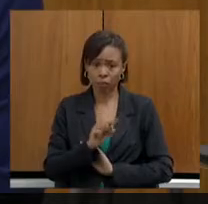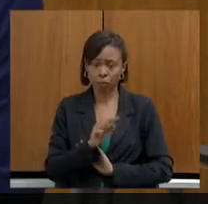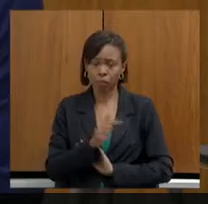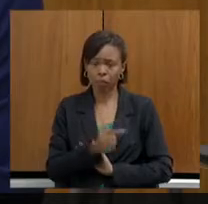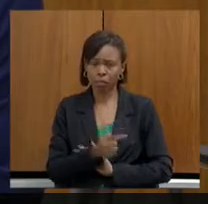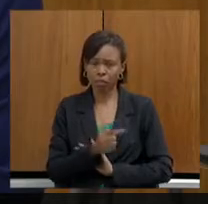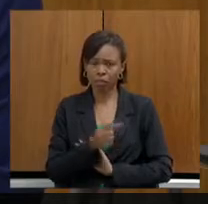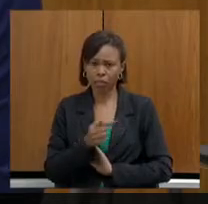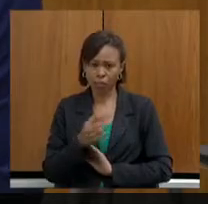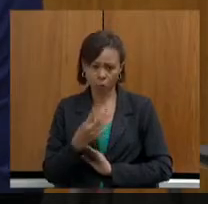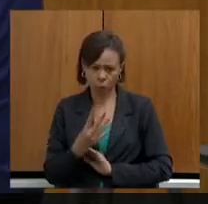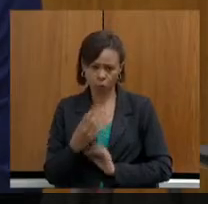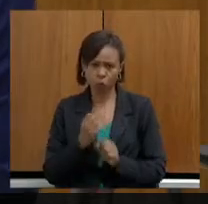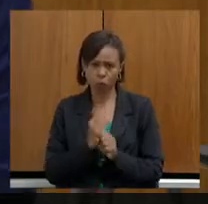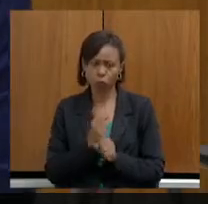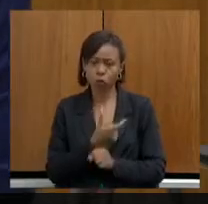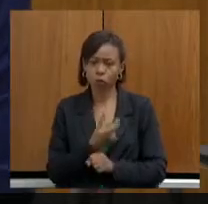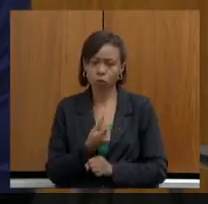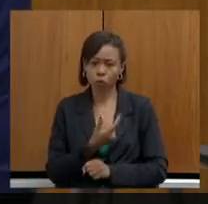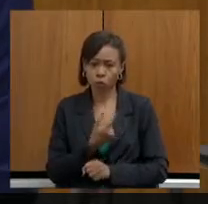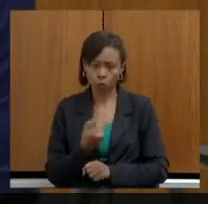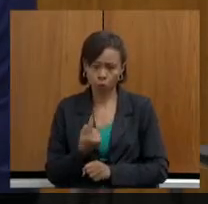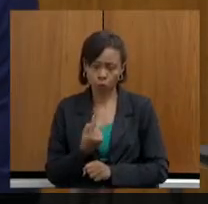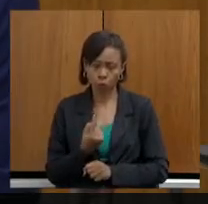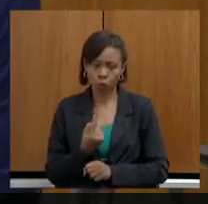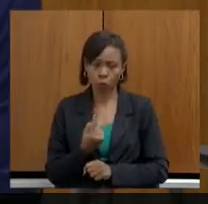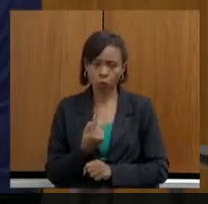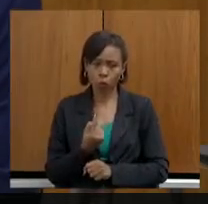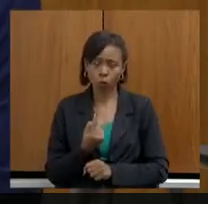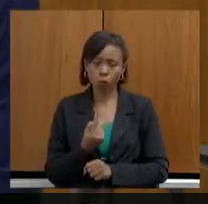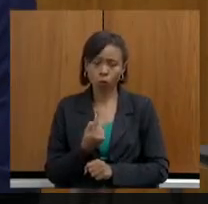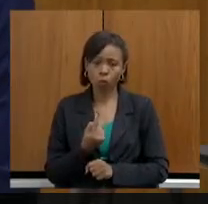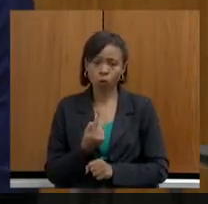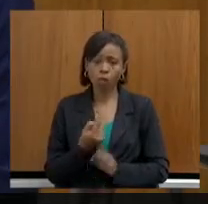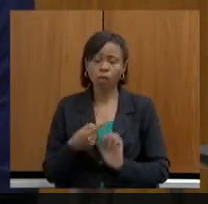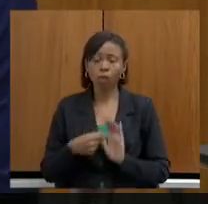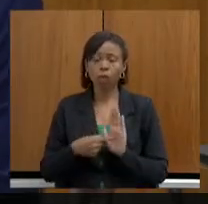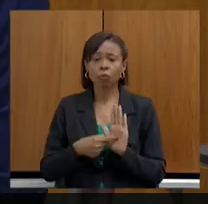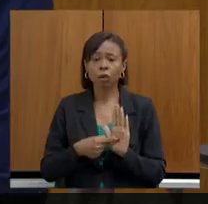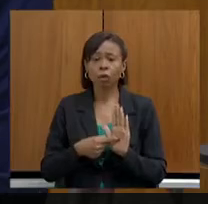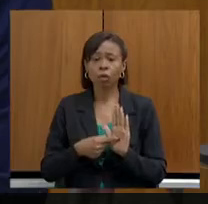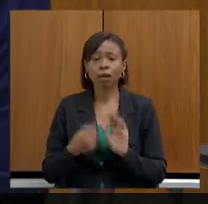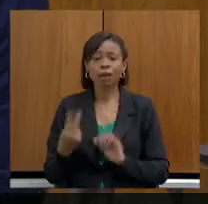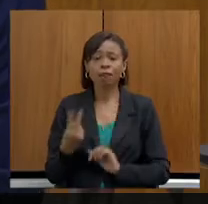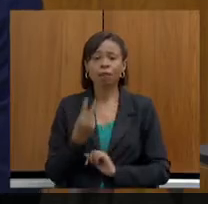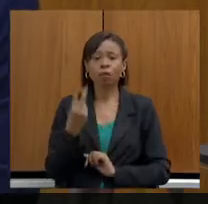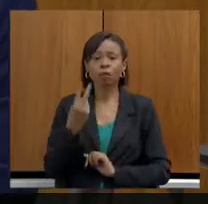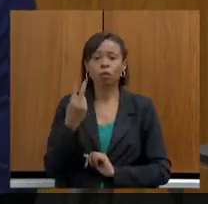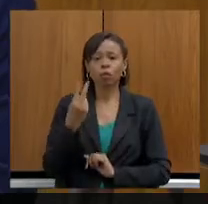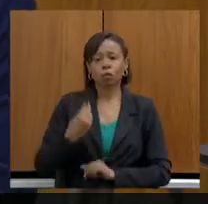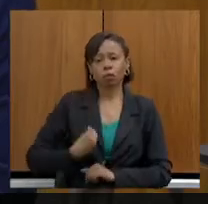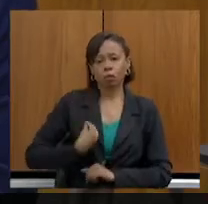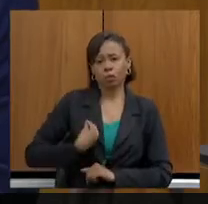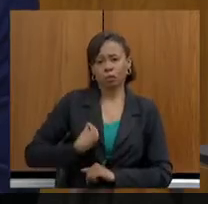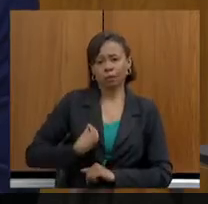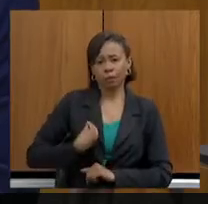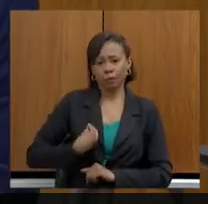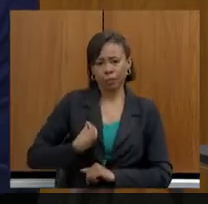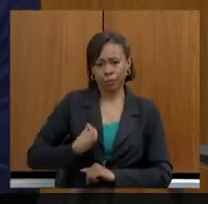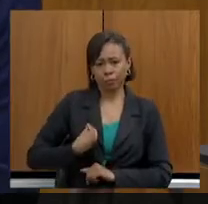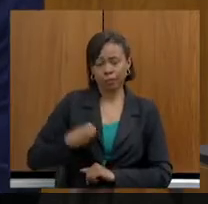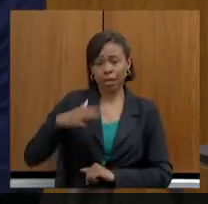1764 de 2021 que institui a política de valorização da vida e